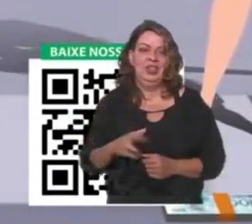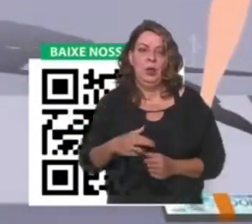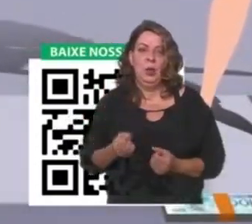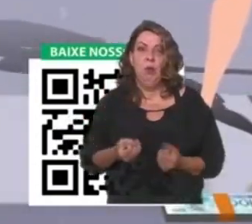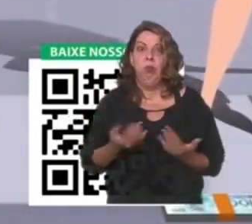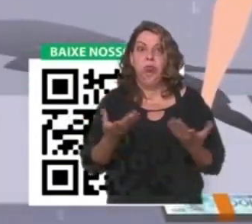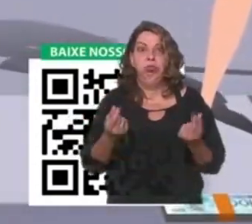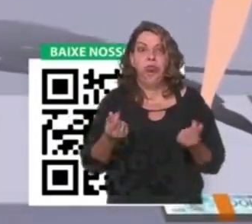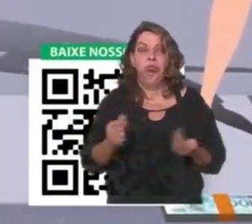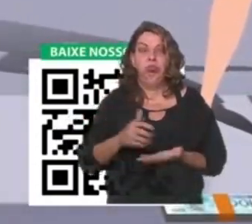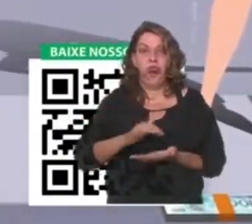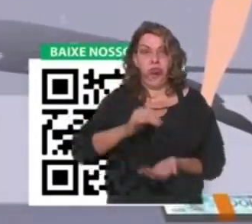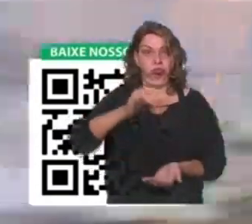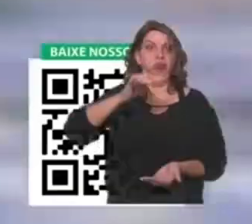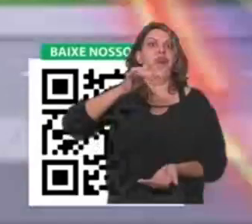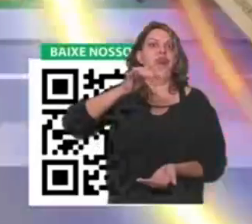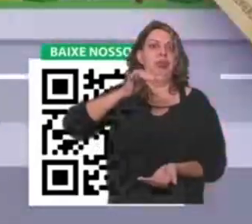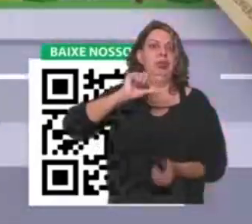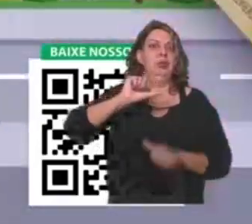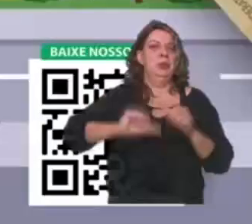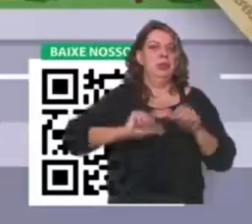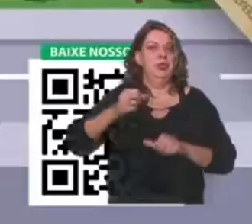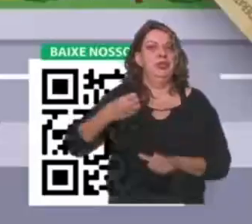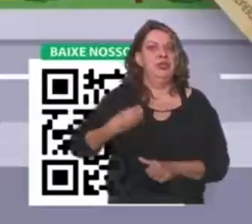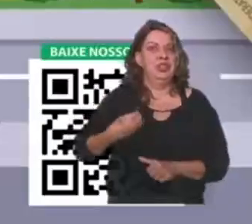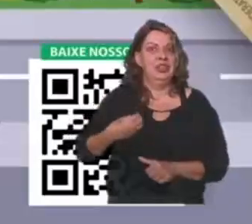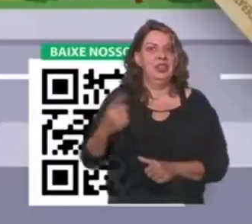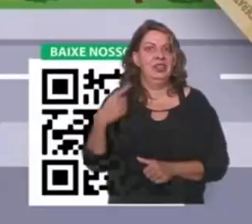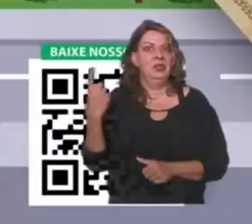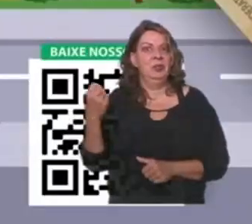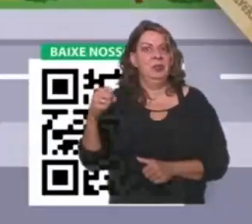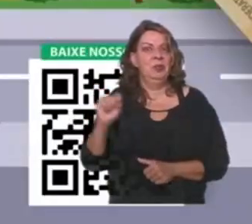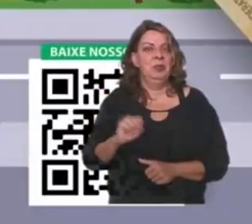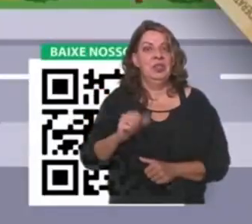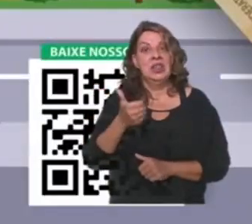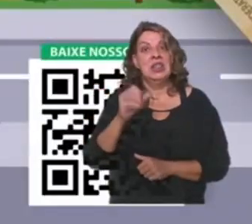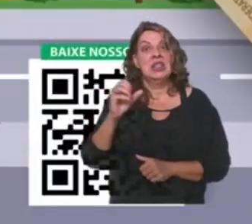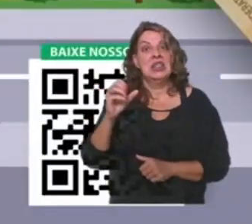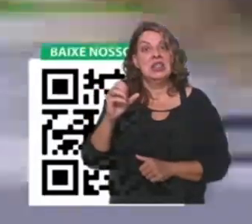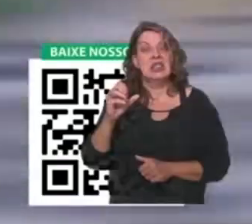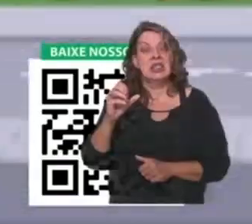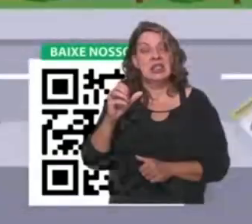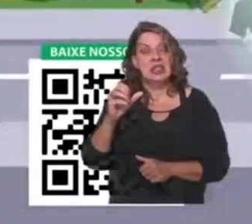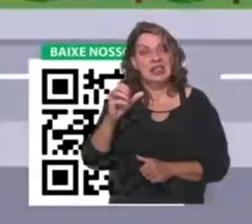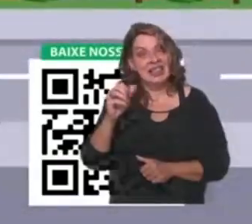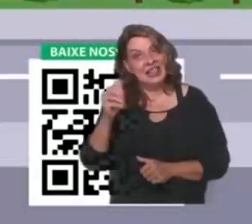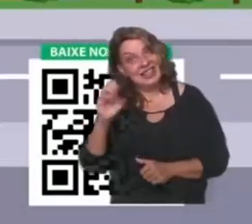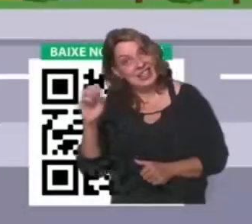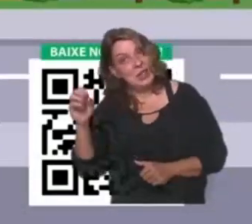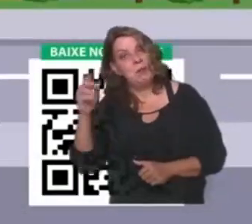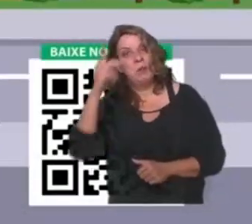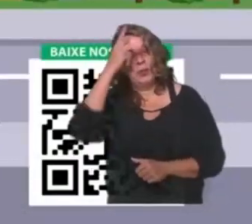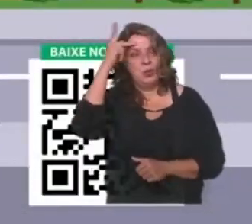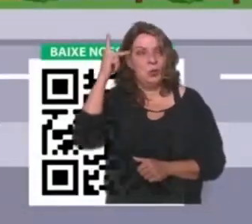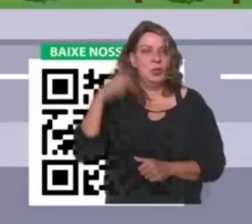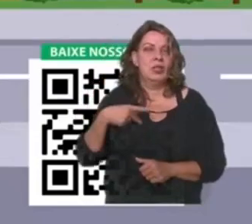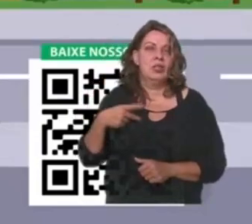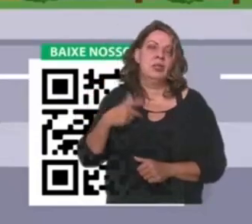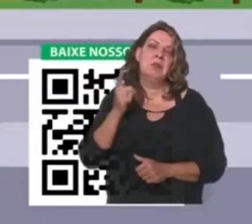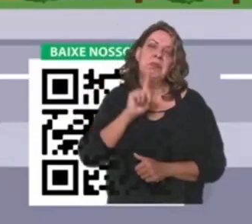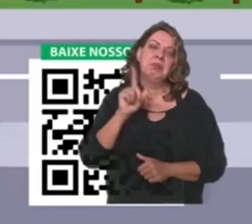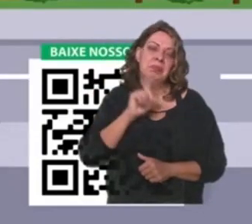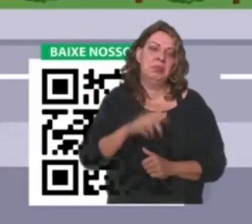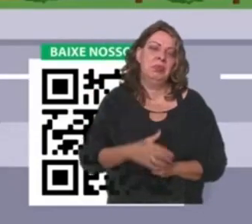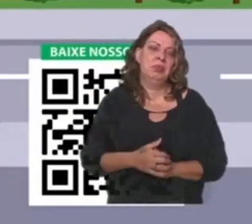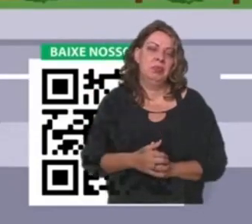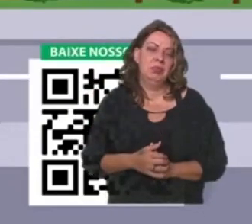montão de dinheiro pra você mudar de vida. E tem mais. No Gira Sergipe, serão 100 prêmios de 500 reais. Colabore com o GAC Sergipe e compre